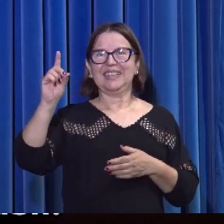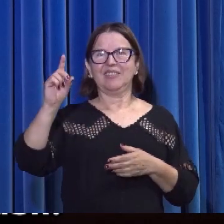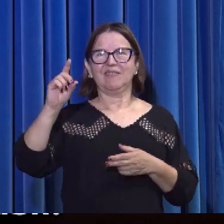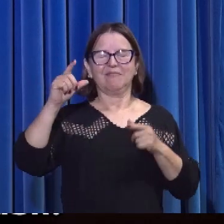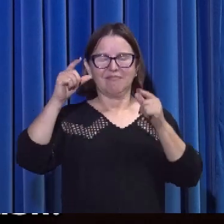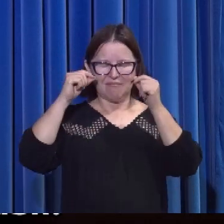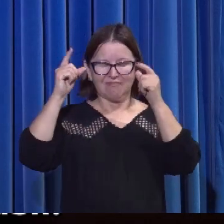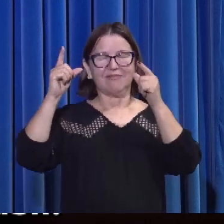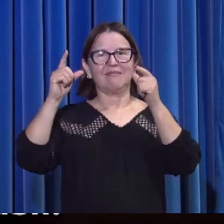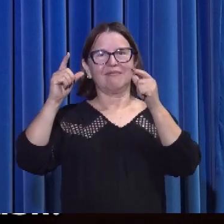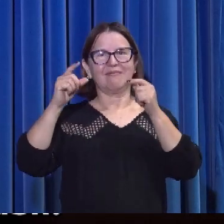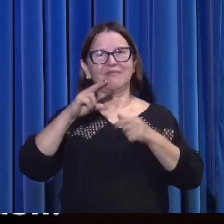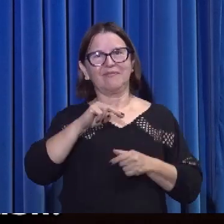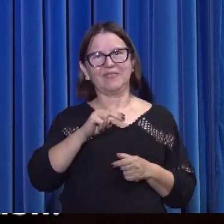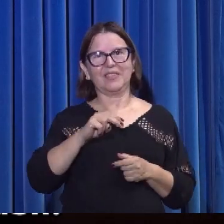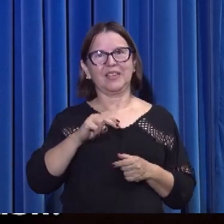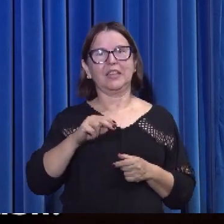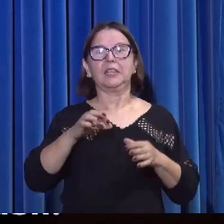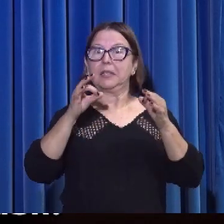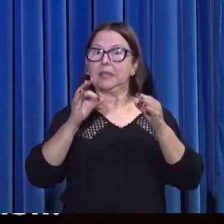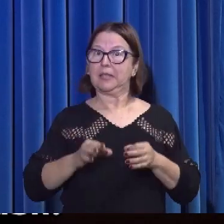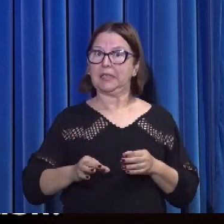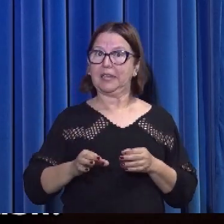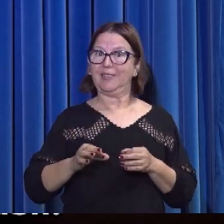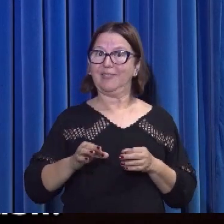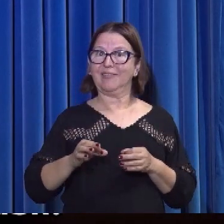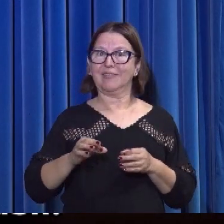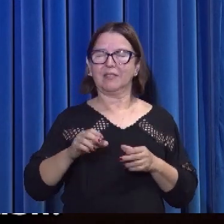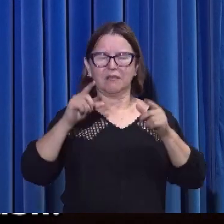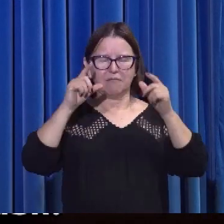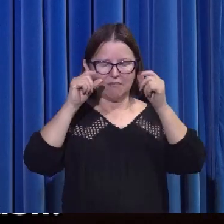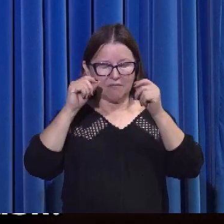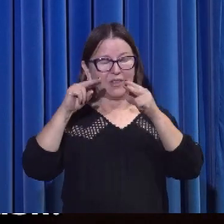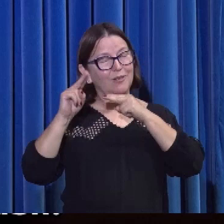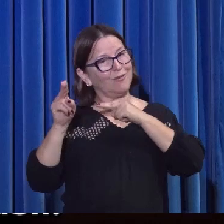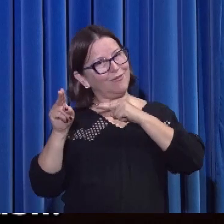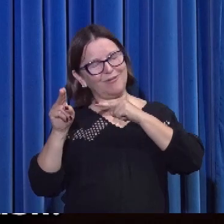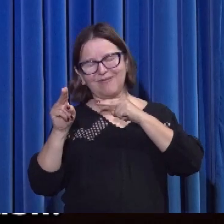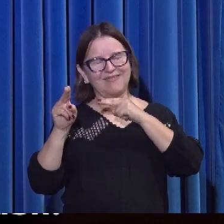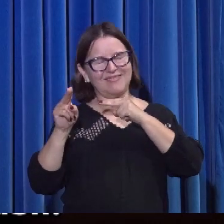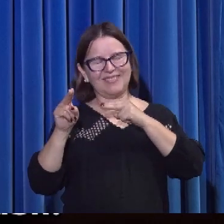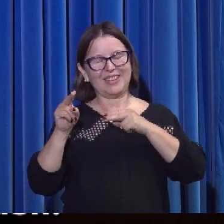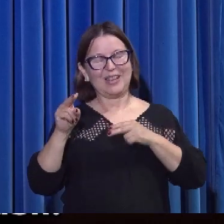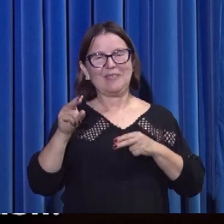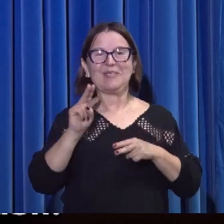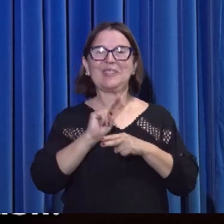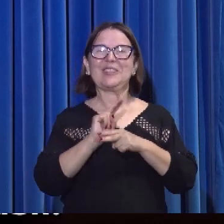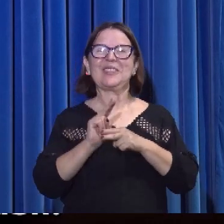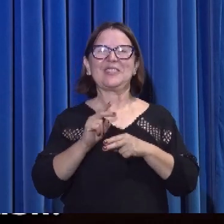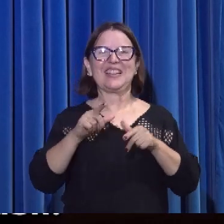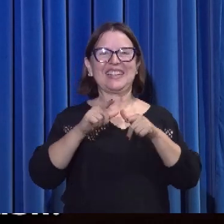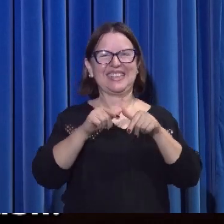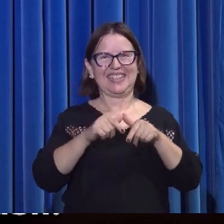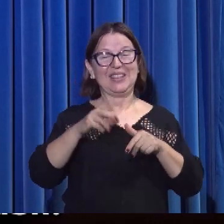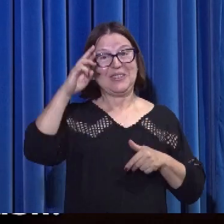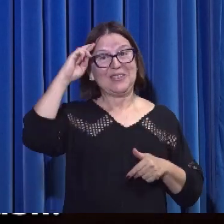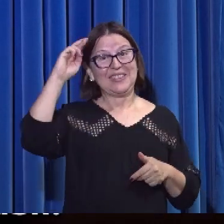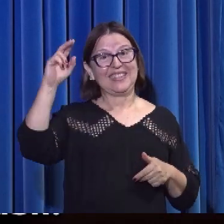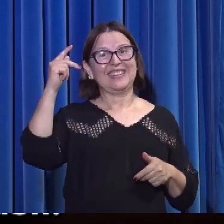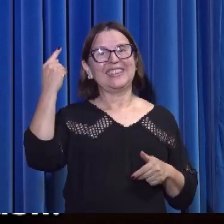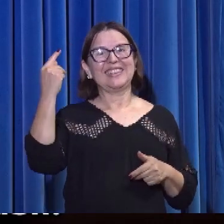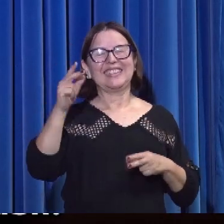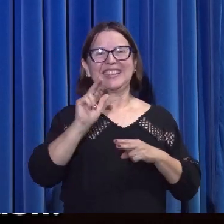certo que não dormita, nem dorme o guarda de Israel. O Senhor é quem te guarda. O Senhor é a tua sombra à